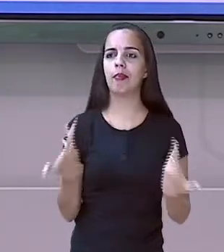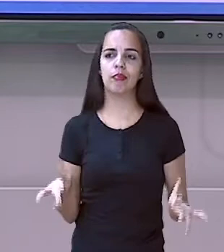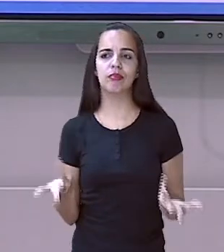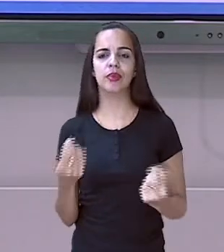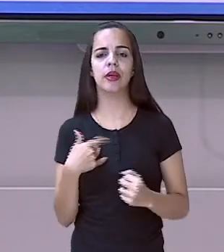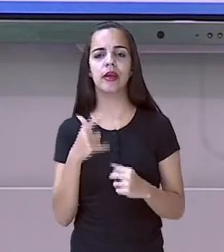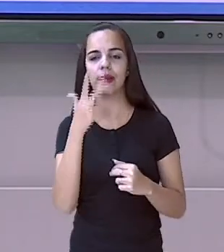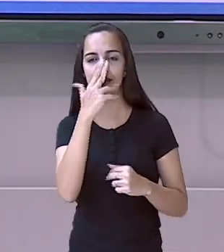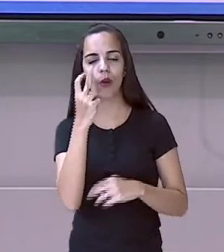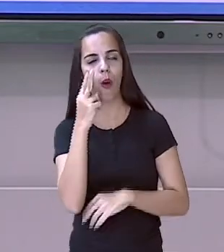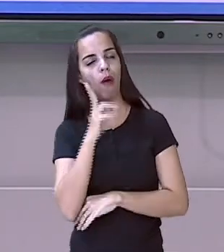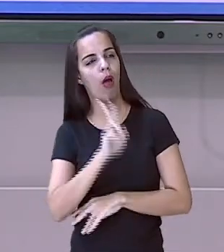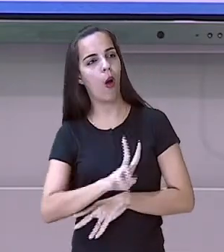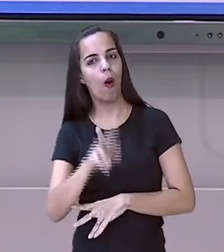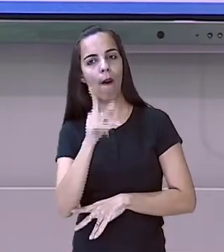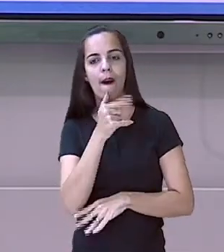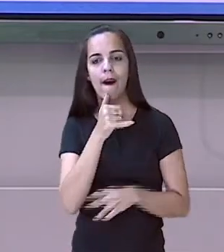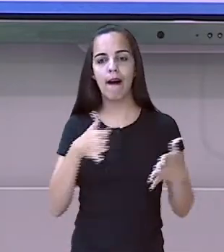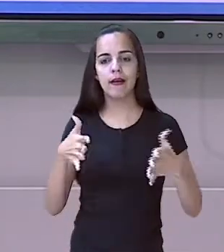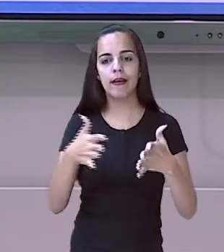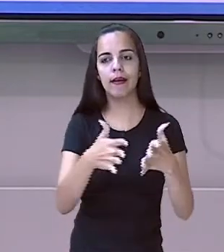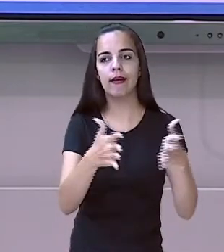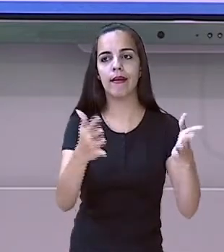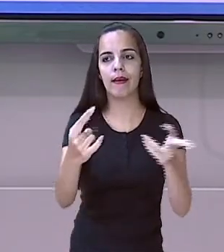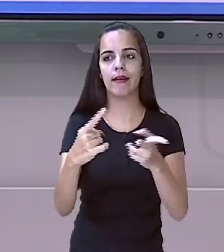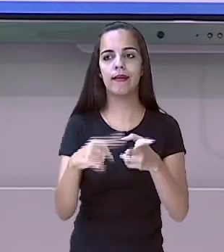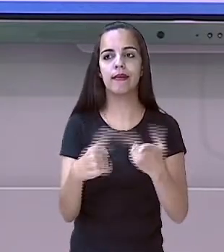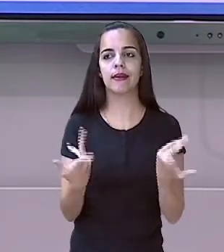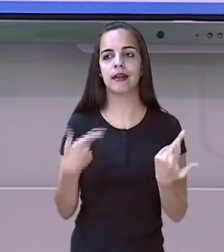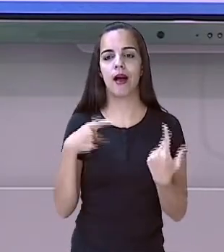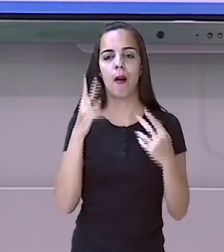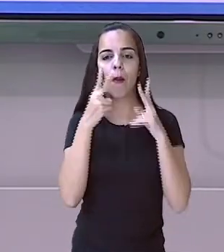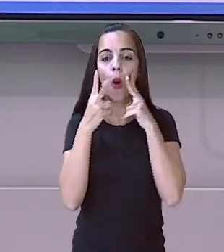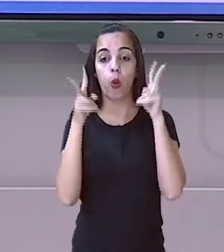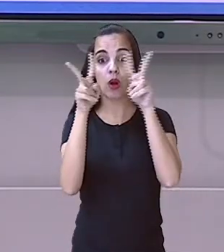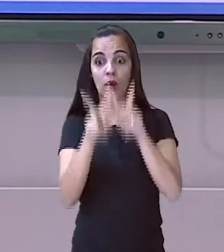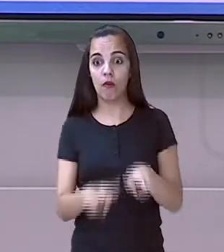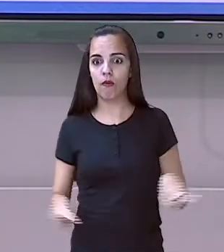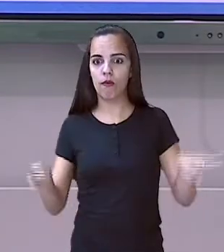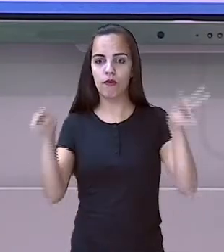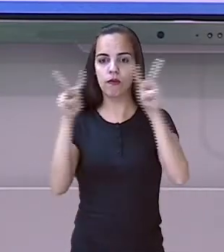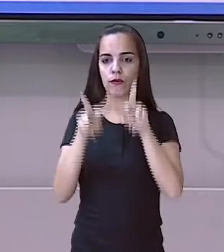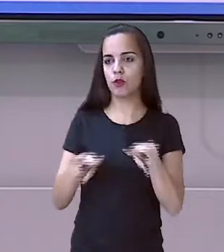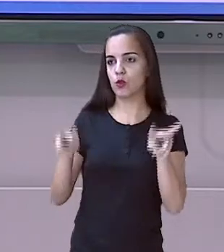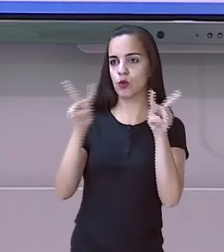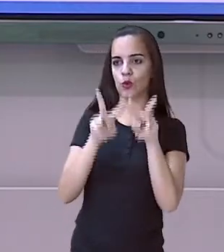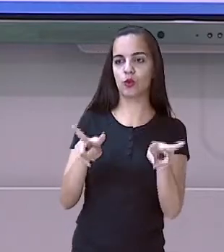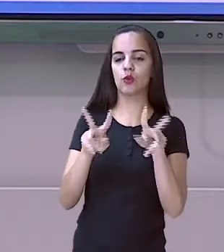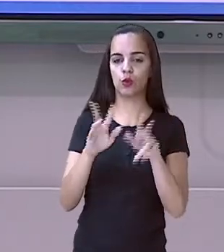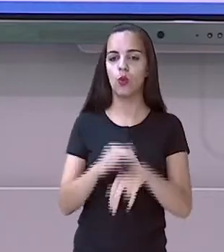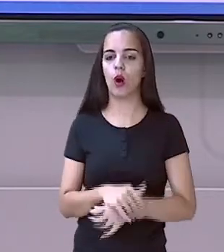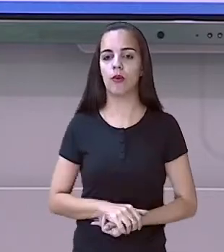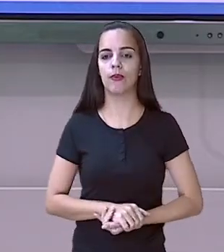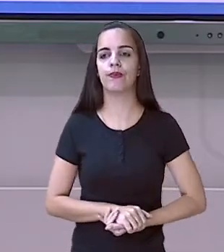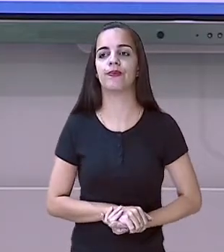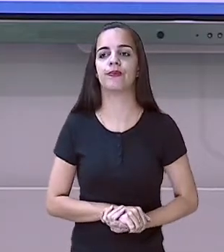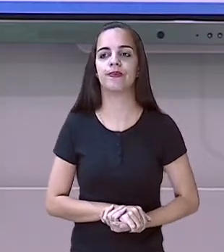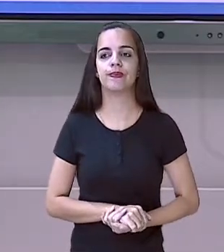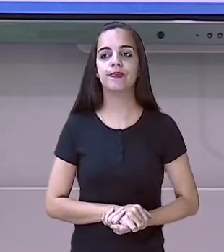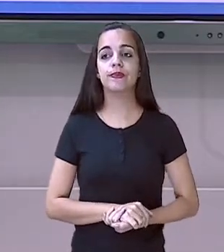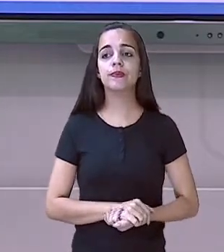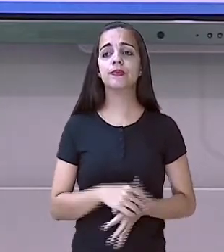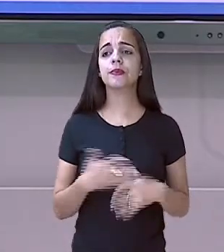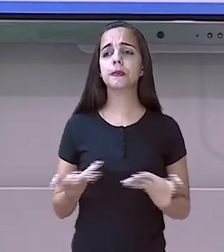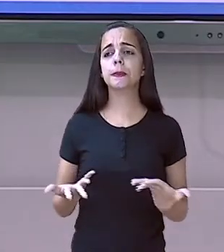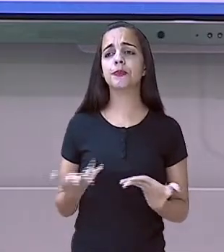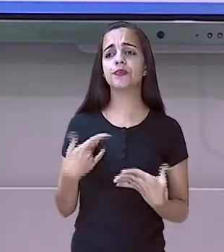isso? Paisagem é só isso? Não. Paisagem tem uma definição e a gente vai ver diferenças entre as paisagens.